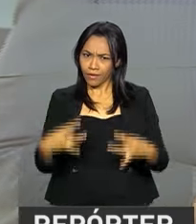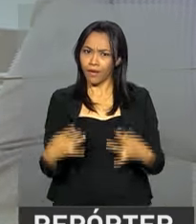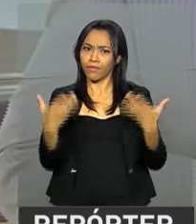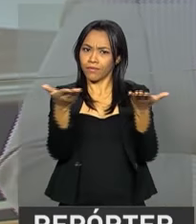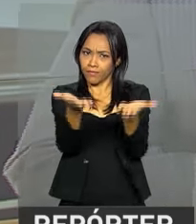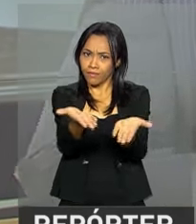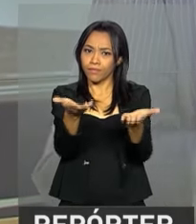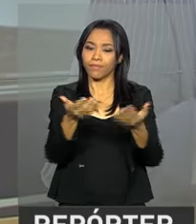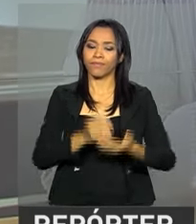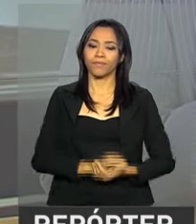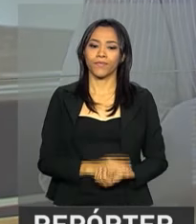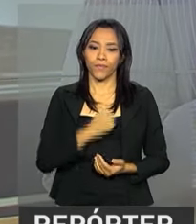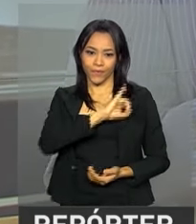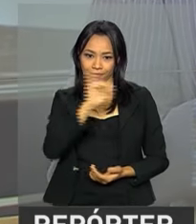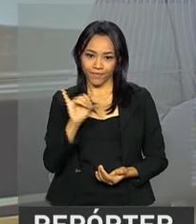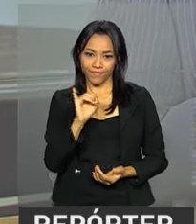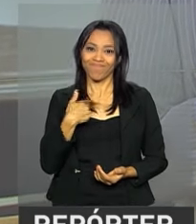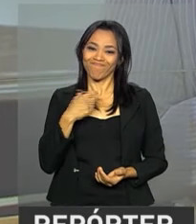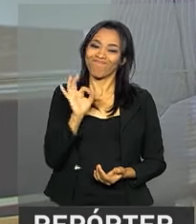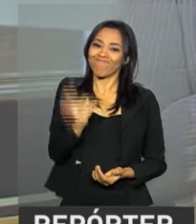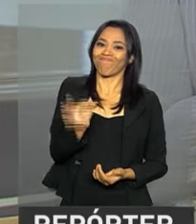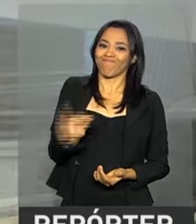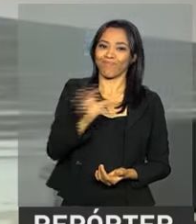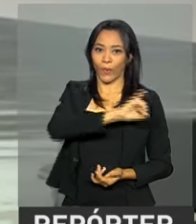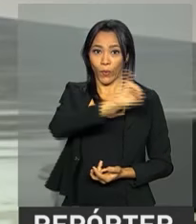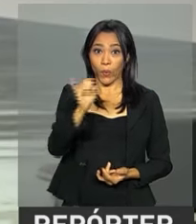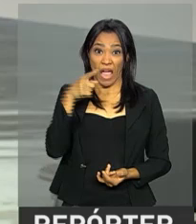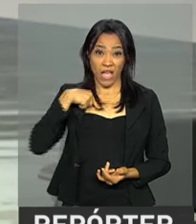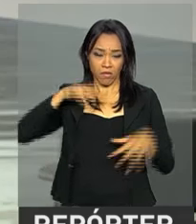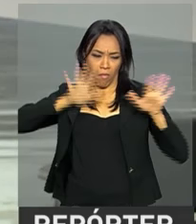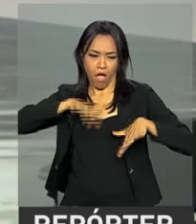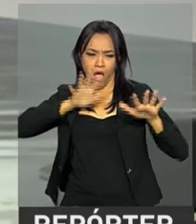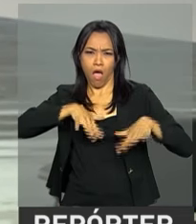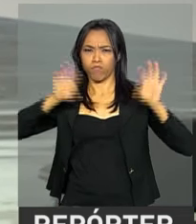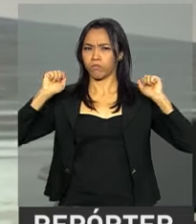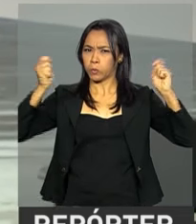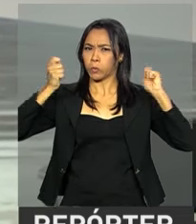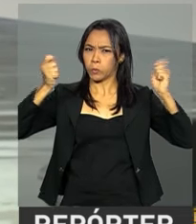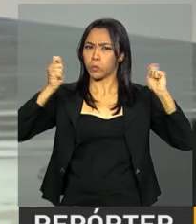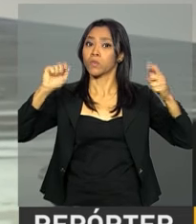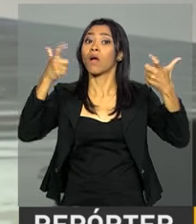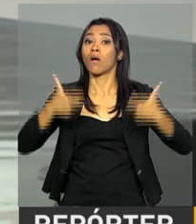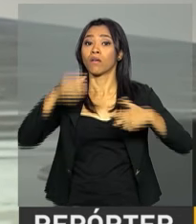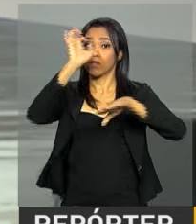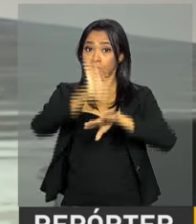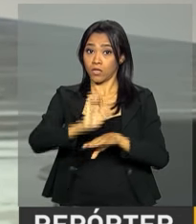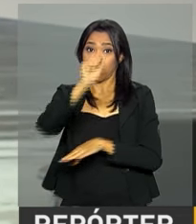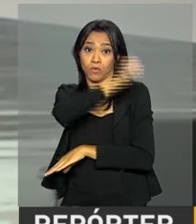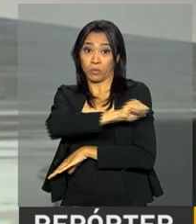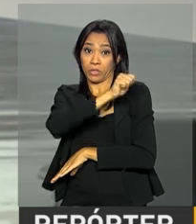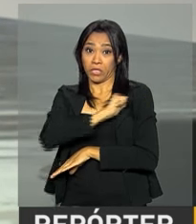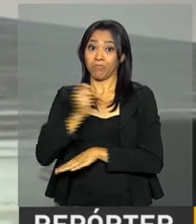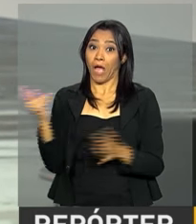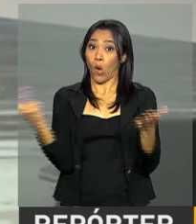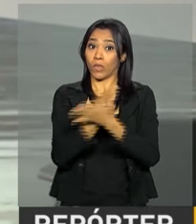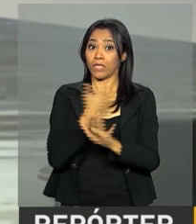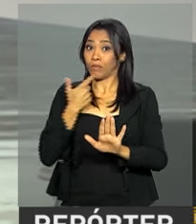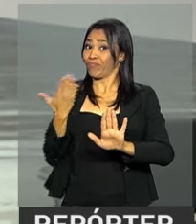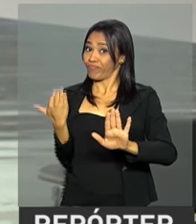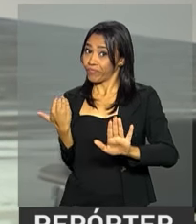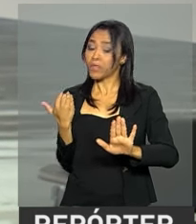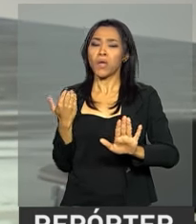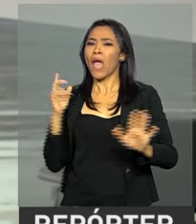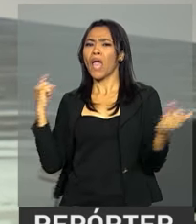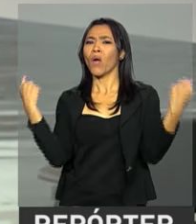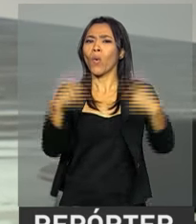João Pedro Oi Renato exatamente Essas manifestações vem ocorrendo no Rio de Janeiro nos últimos dias são contra as medidas de